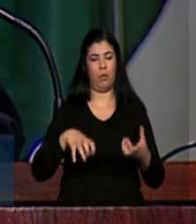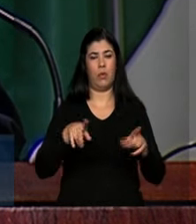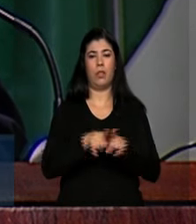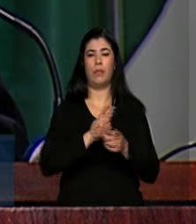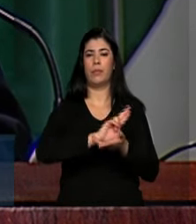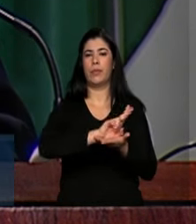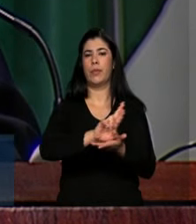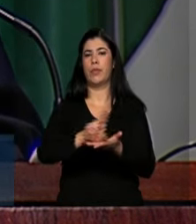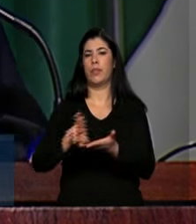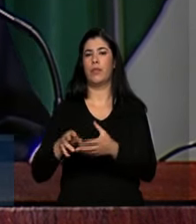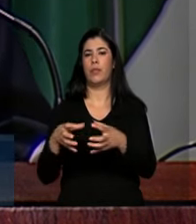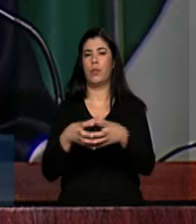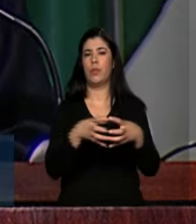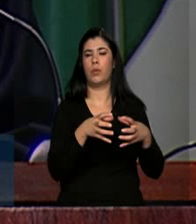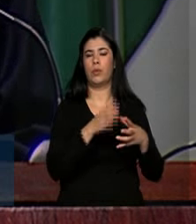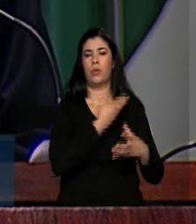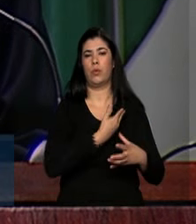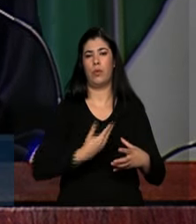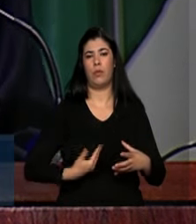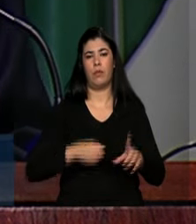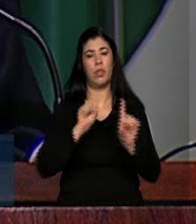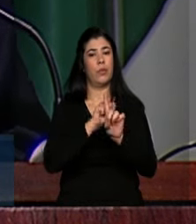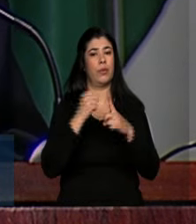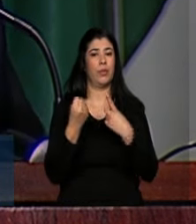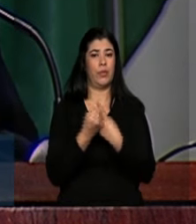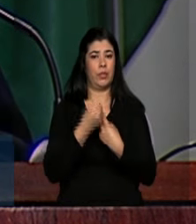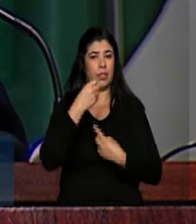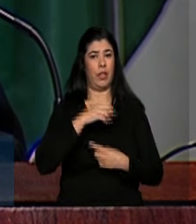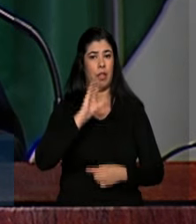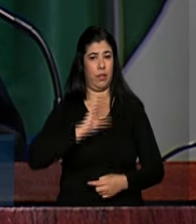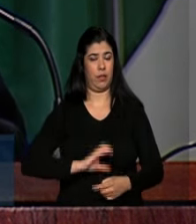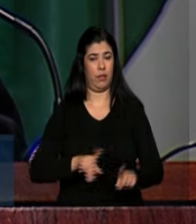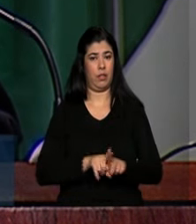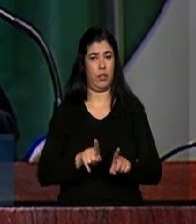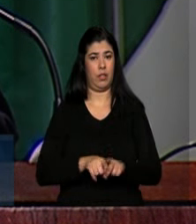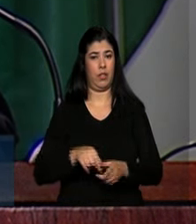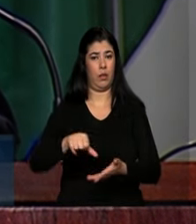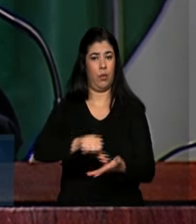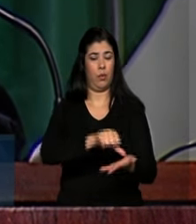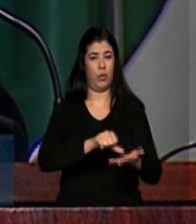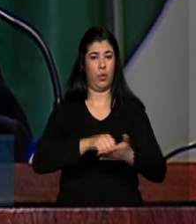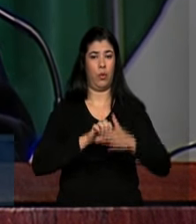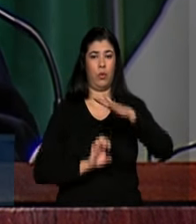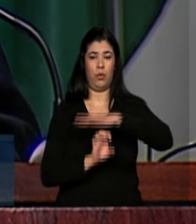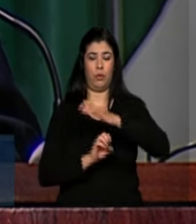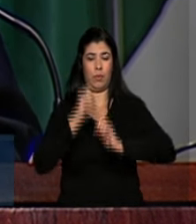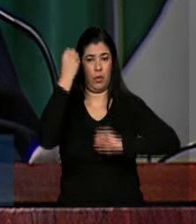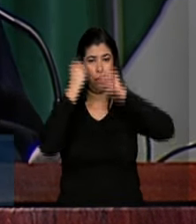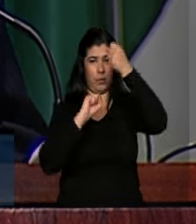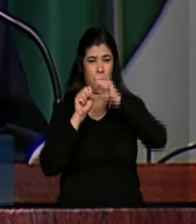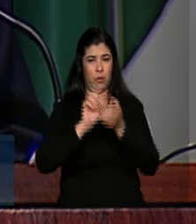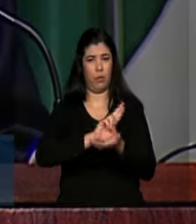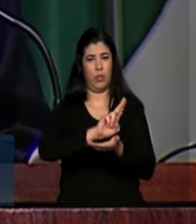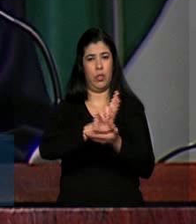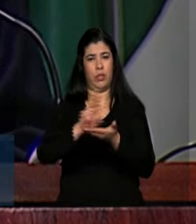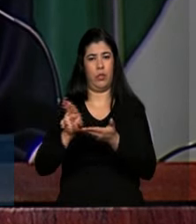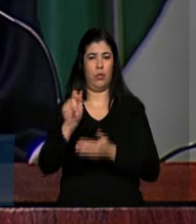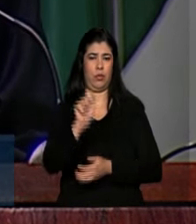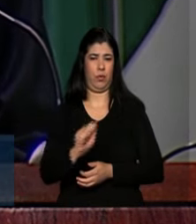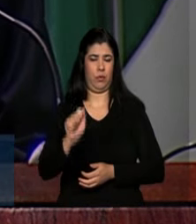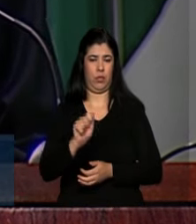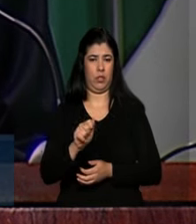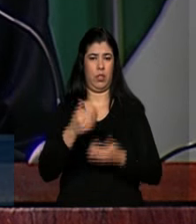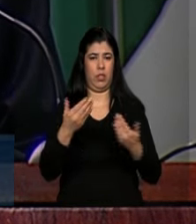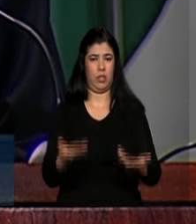diversos órgãos do governo, a sociedade civil, o setor produtivo e os entes federados. É a ligação profunda